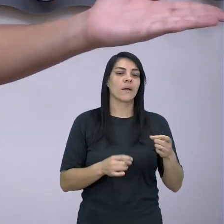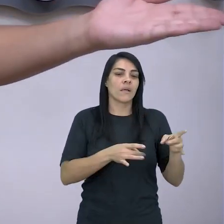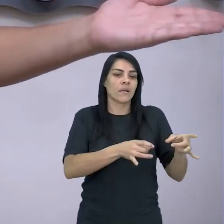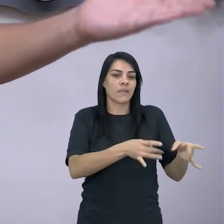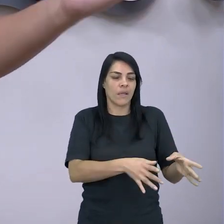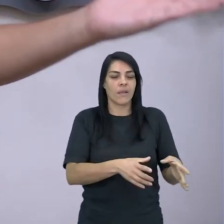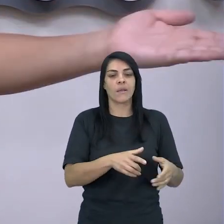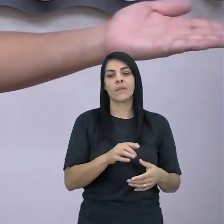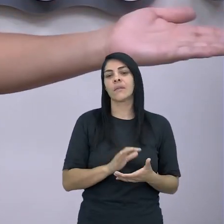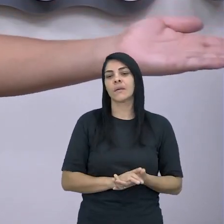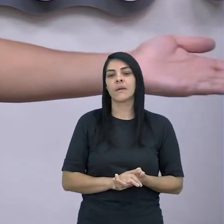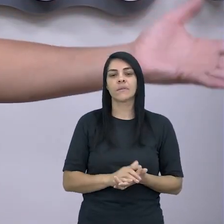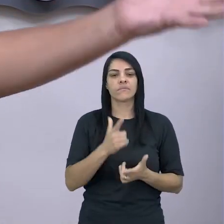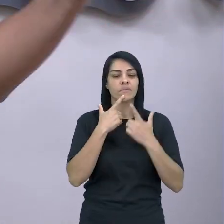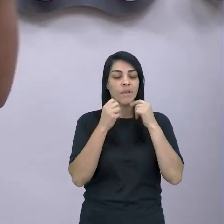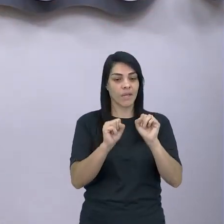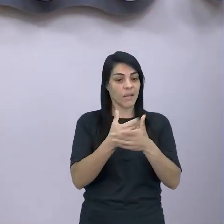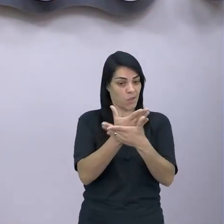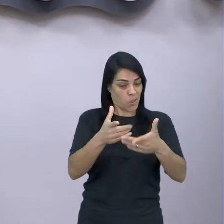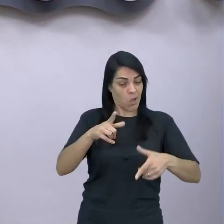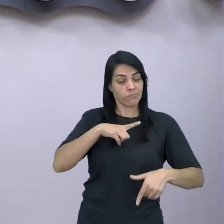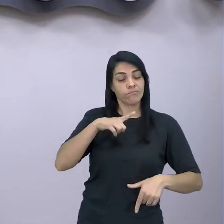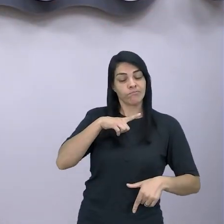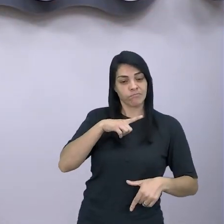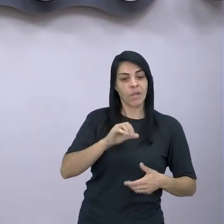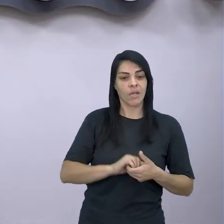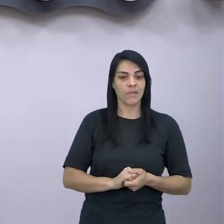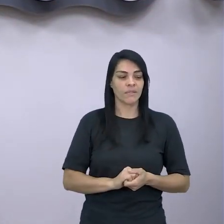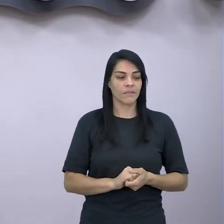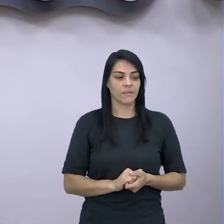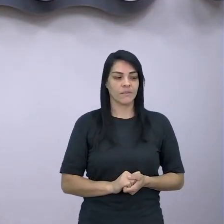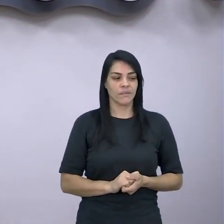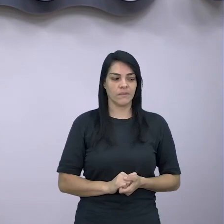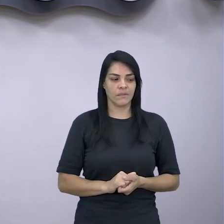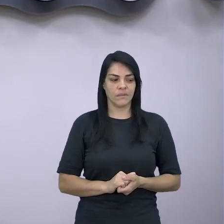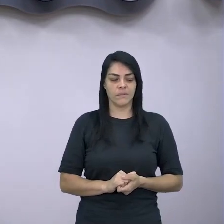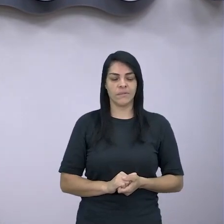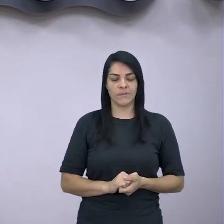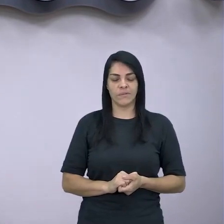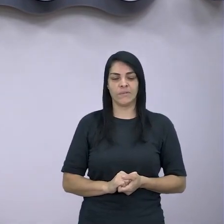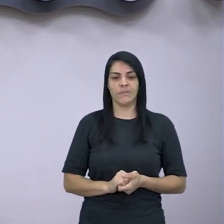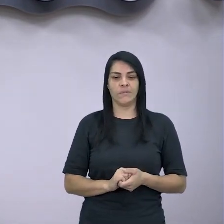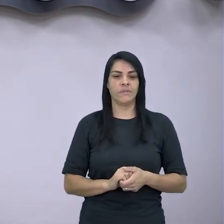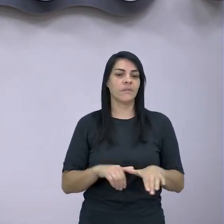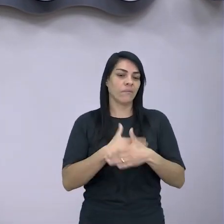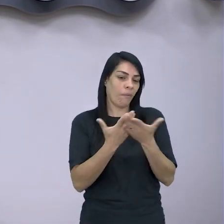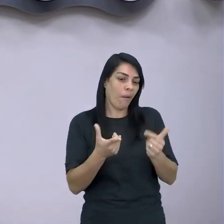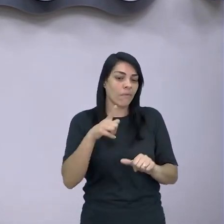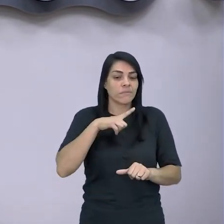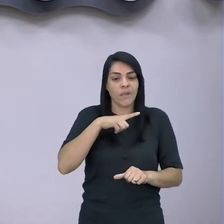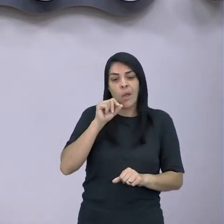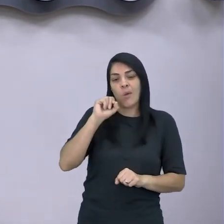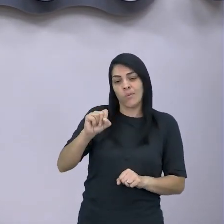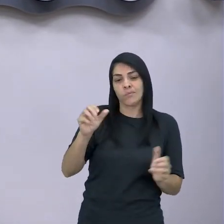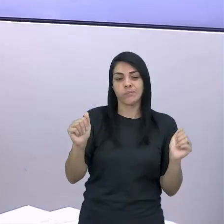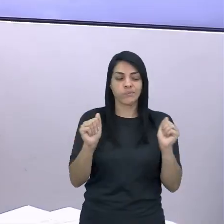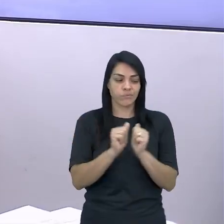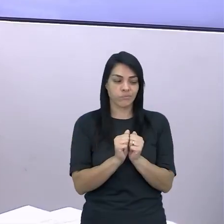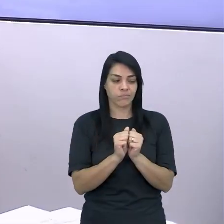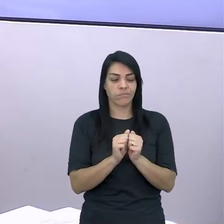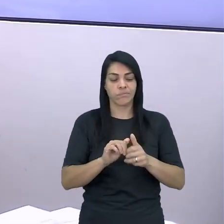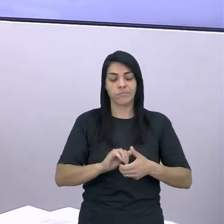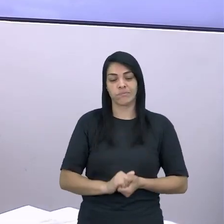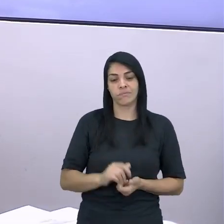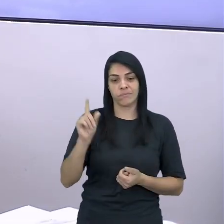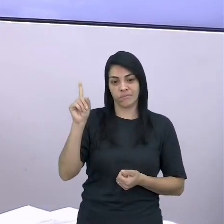uma ficha técnica em inglês, né? Então, ó, o trabalho está sempre aqui concomitante, né? Sim, então, junto. É isso,